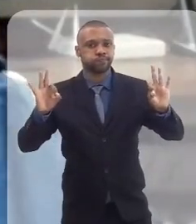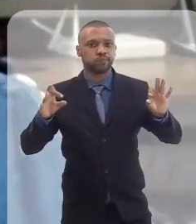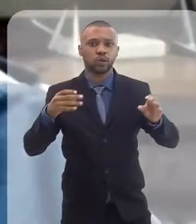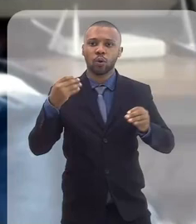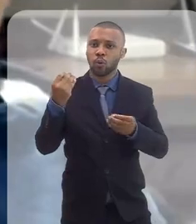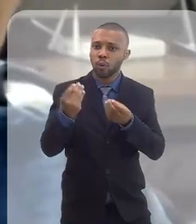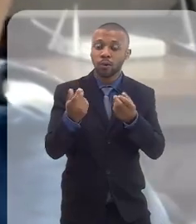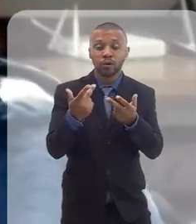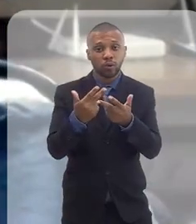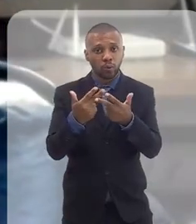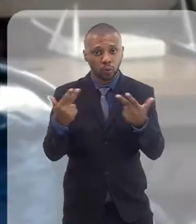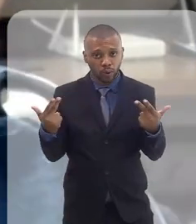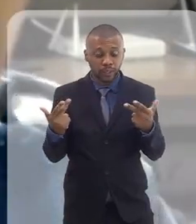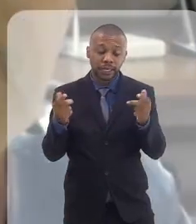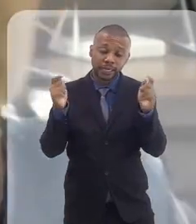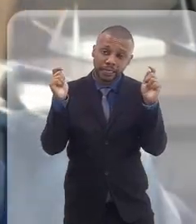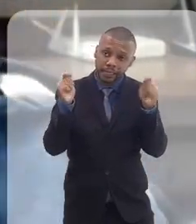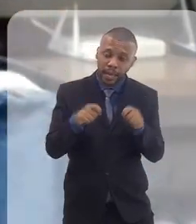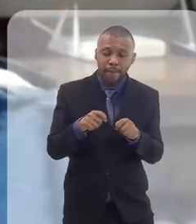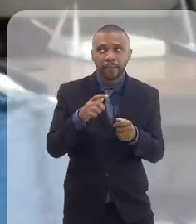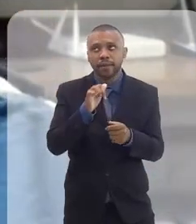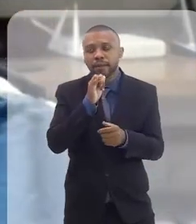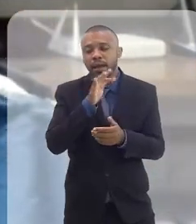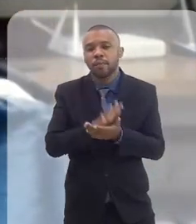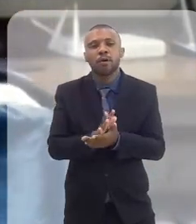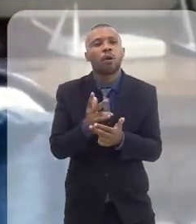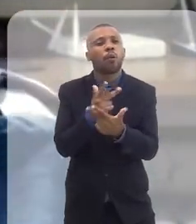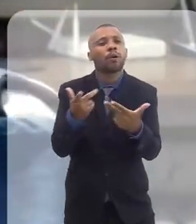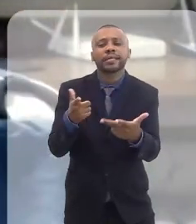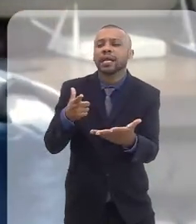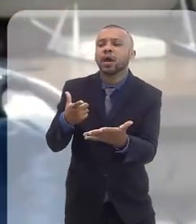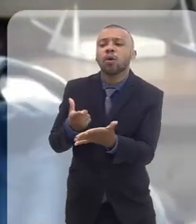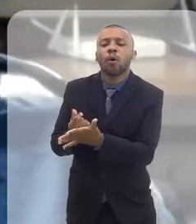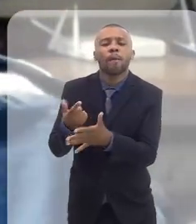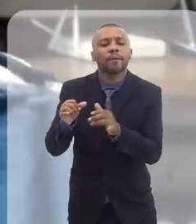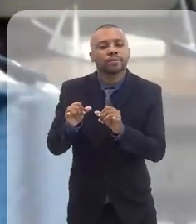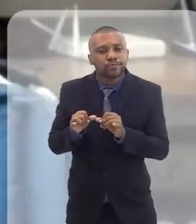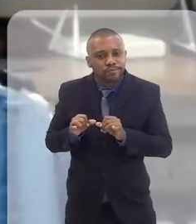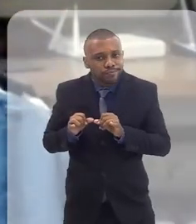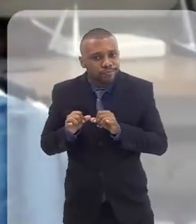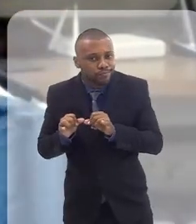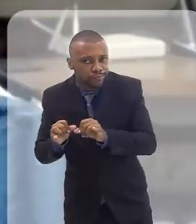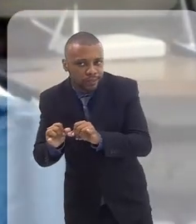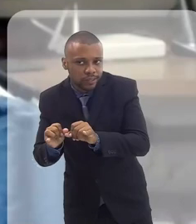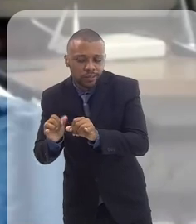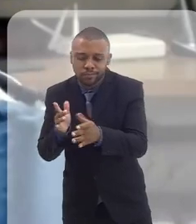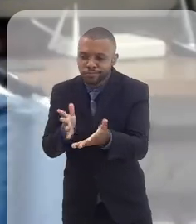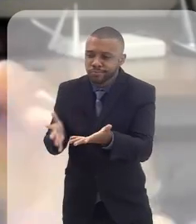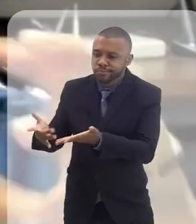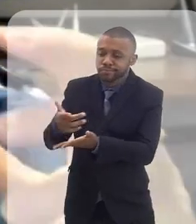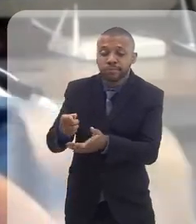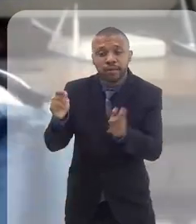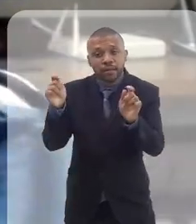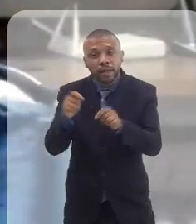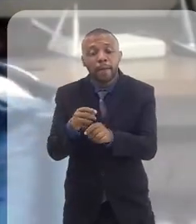infraestrutura, como é que, com coisas que ele pega no supermercado, ele pode